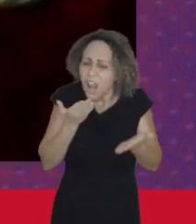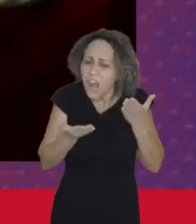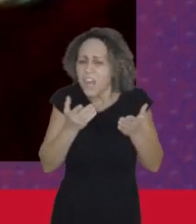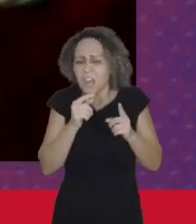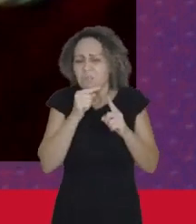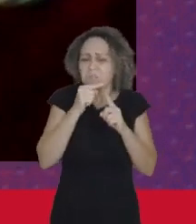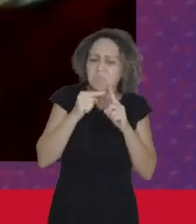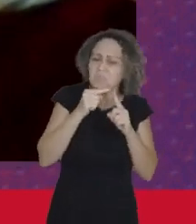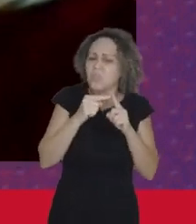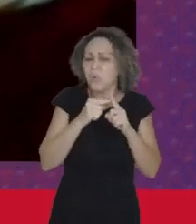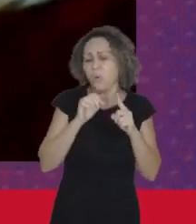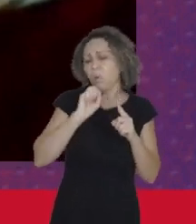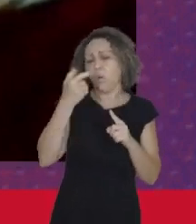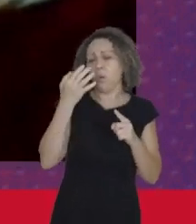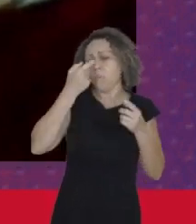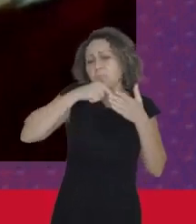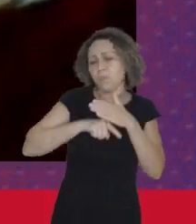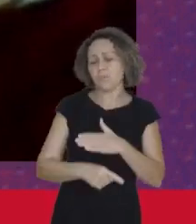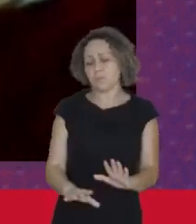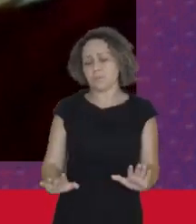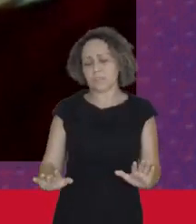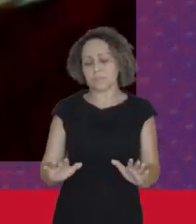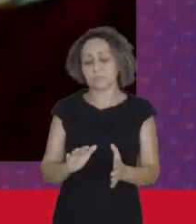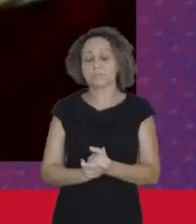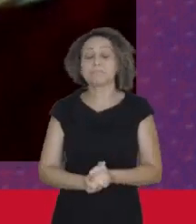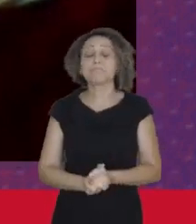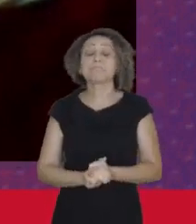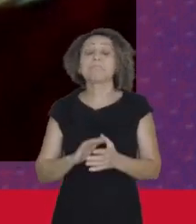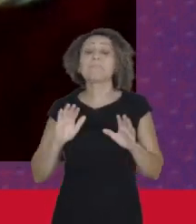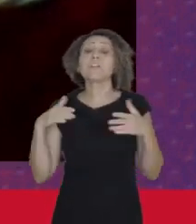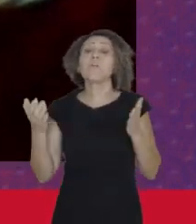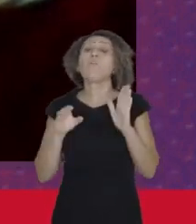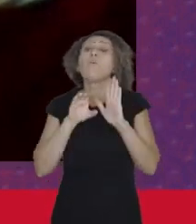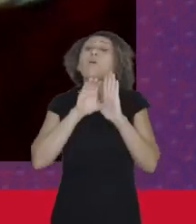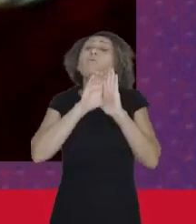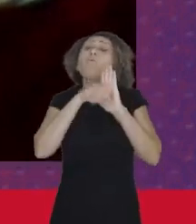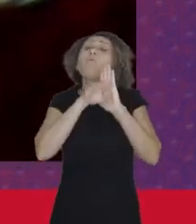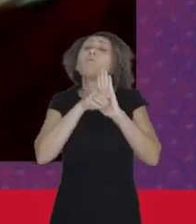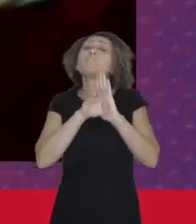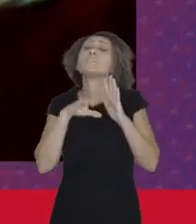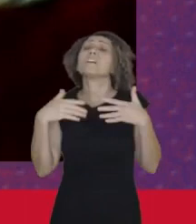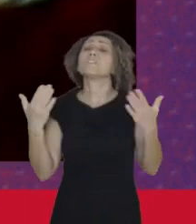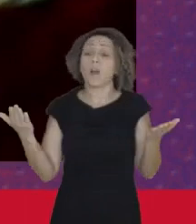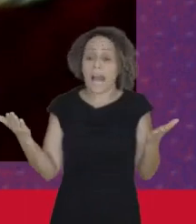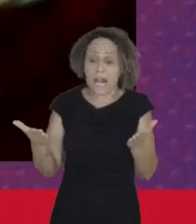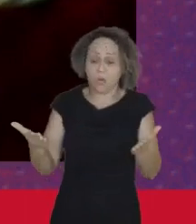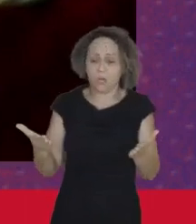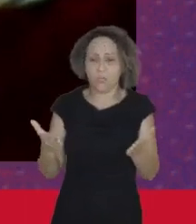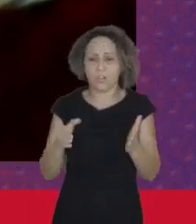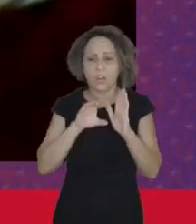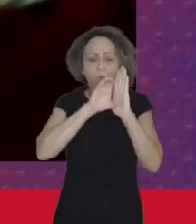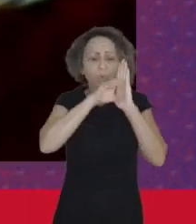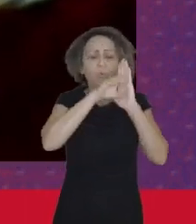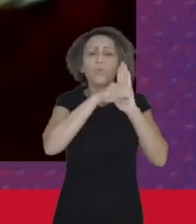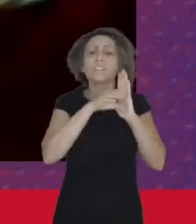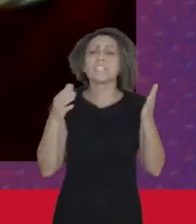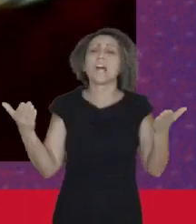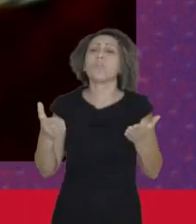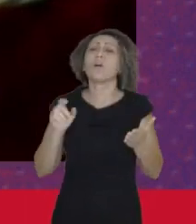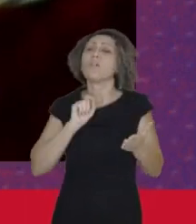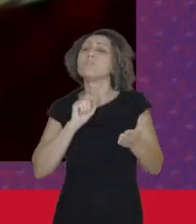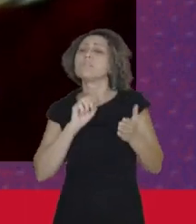severas. E qual seria a concepção atual? Na concepção atual, há